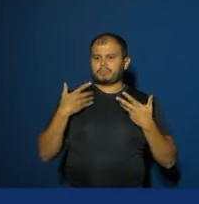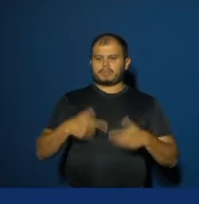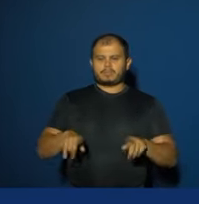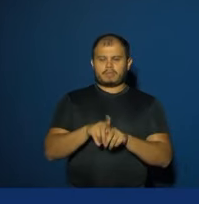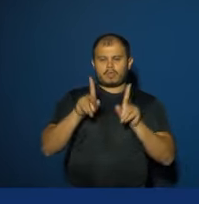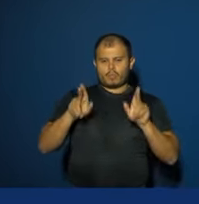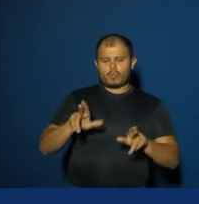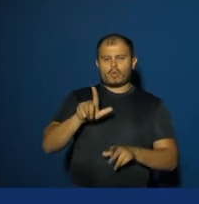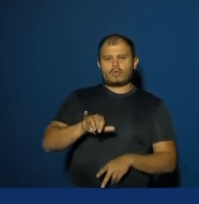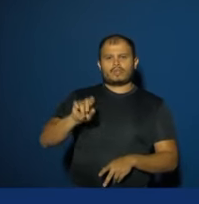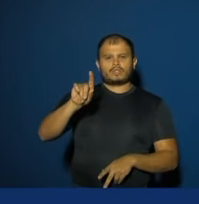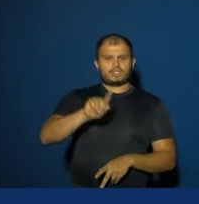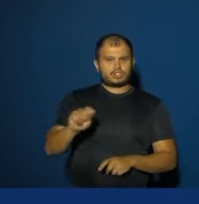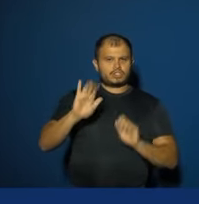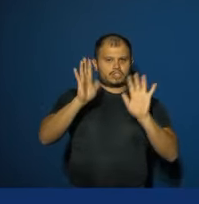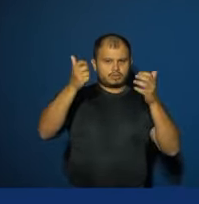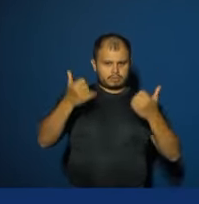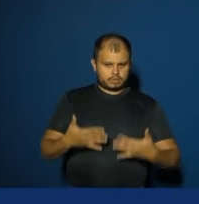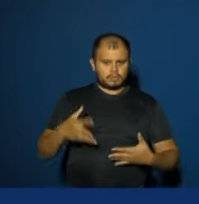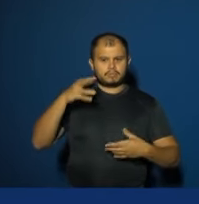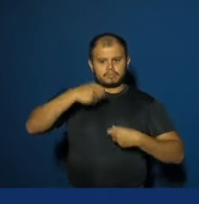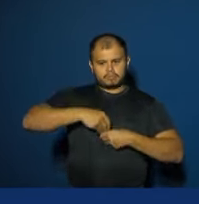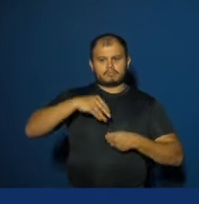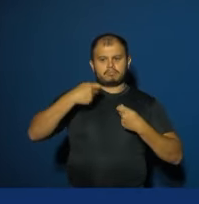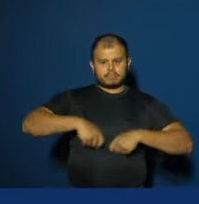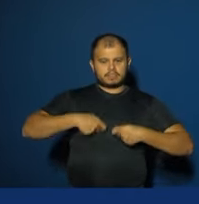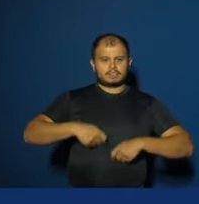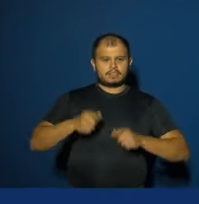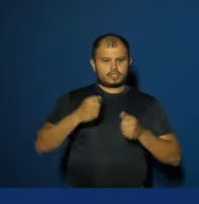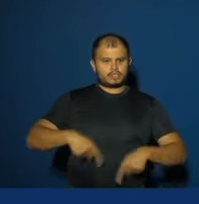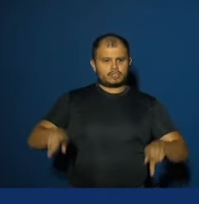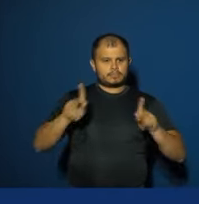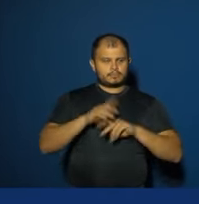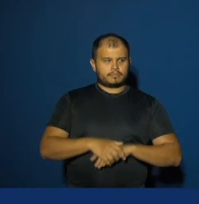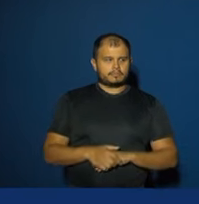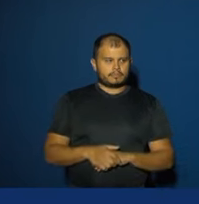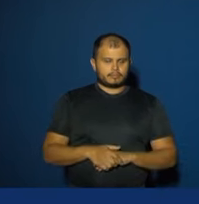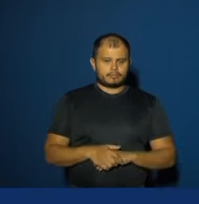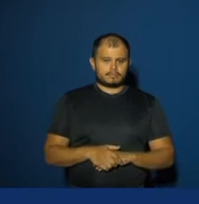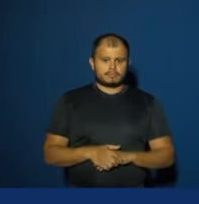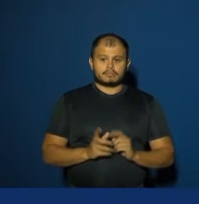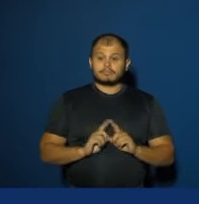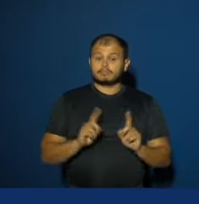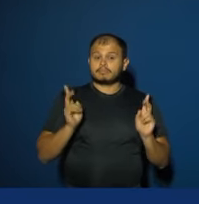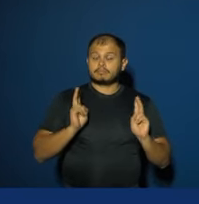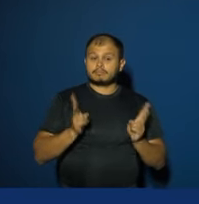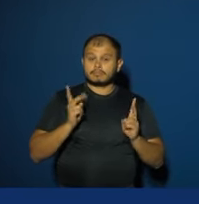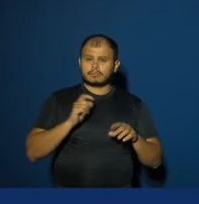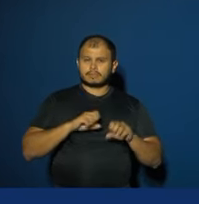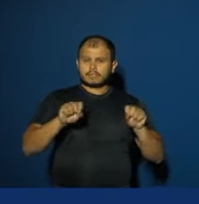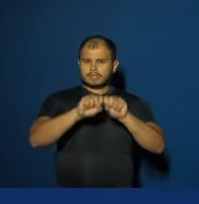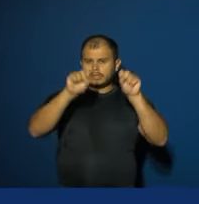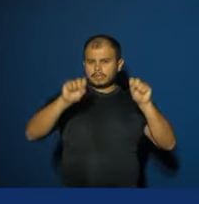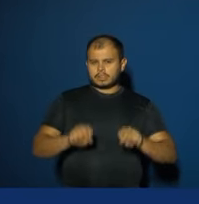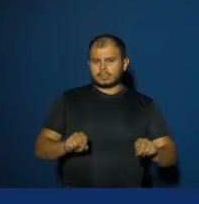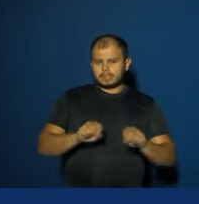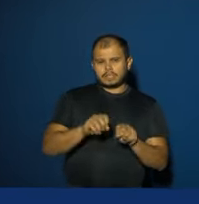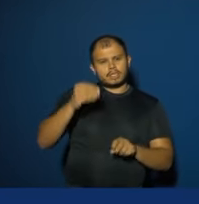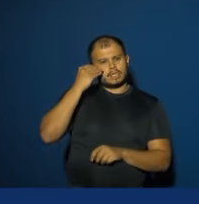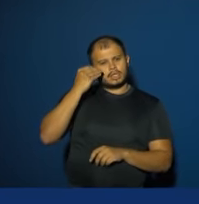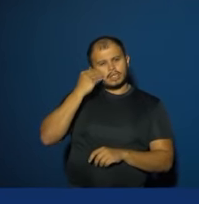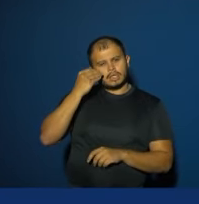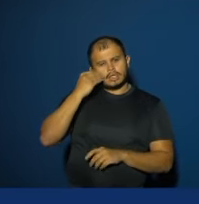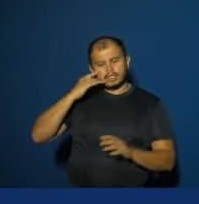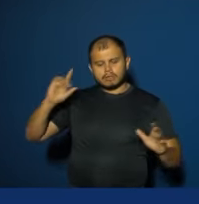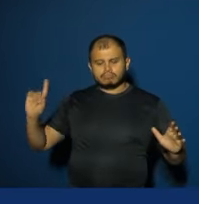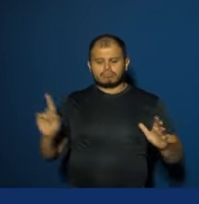Luiza falou temos que ter muito disso dentro do shopping agora dentro da construção dessas plataformas né da da tentativa de captura do